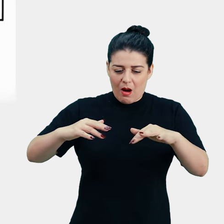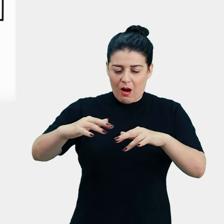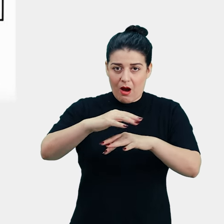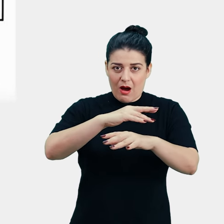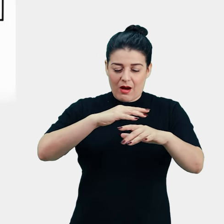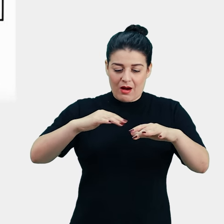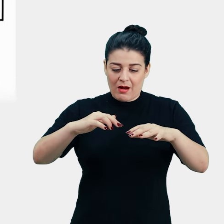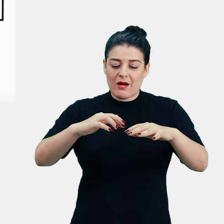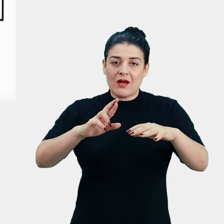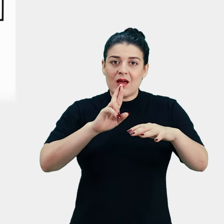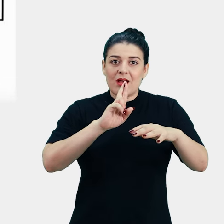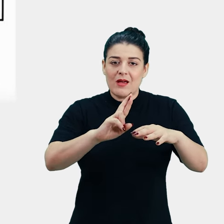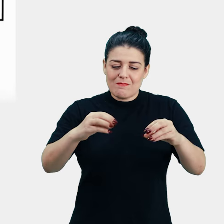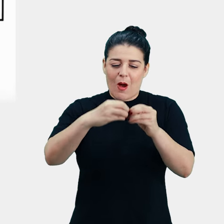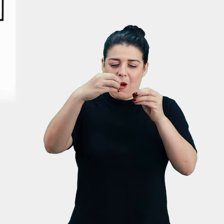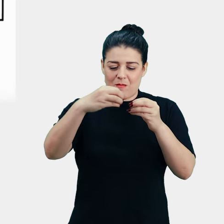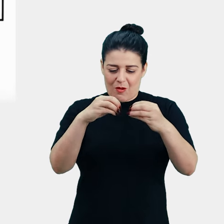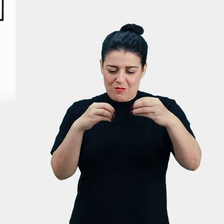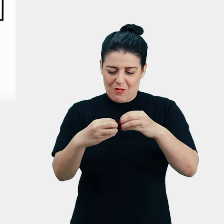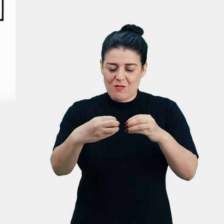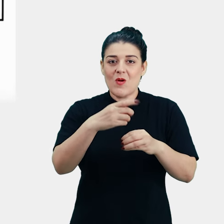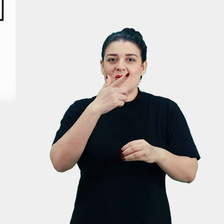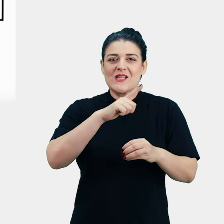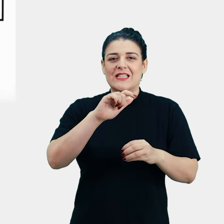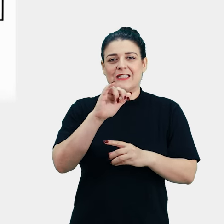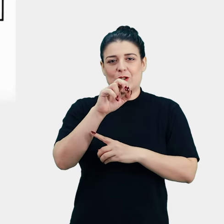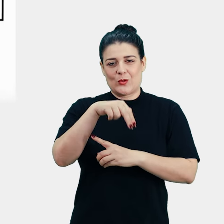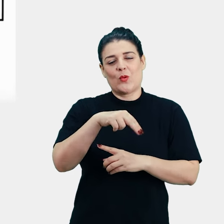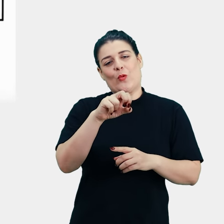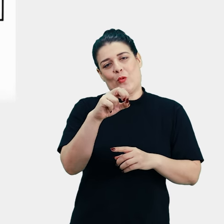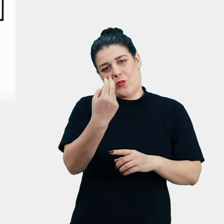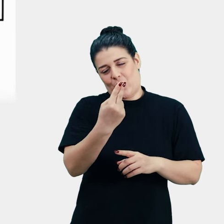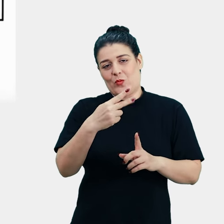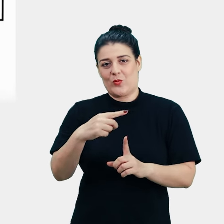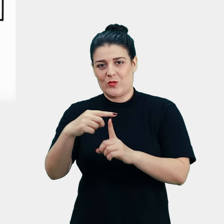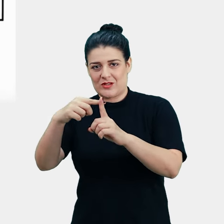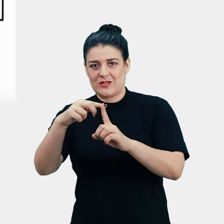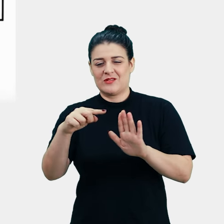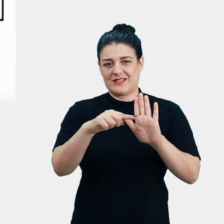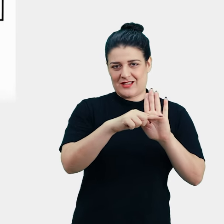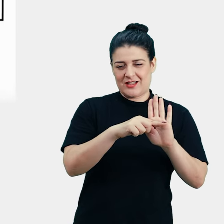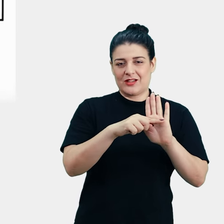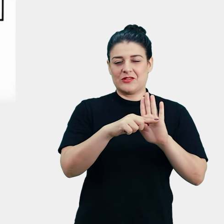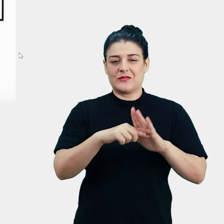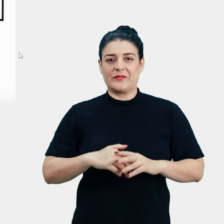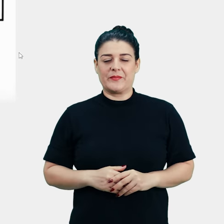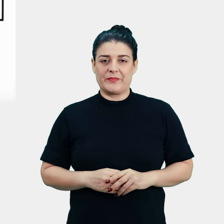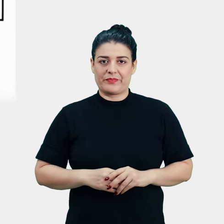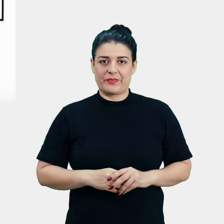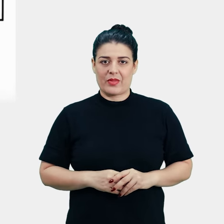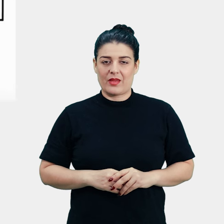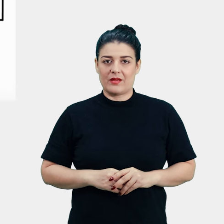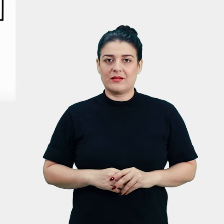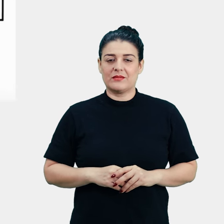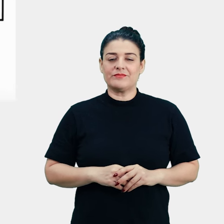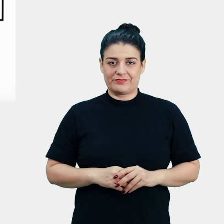ionizado. E ao colidir, né, elas vão ser ionizadas. Então, liberando ali esses íons, né? Aqui alguns